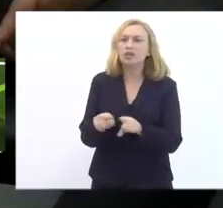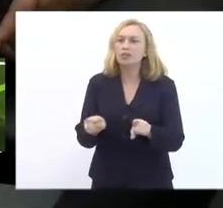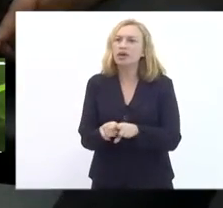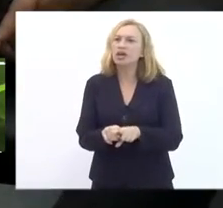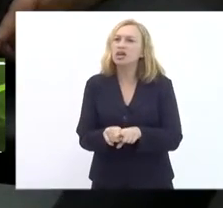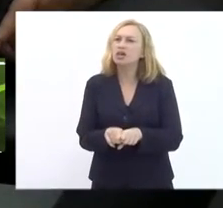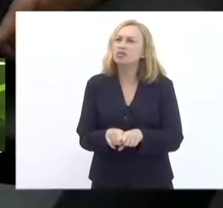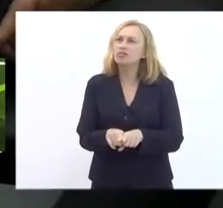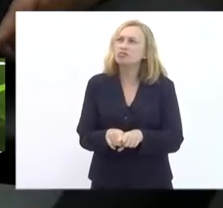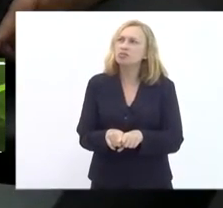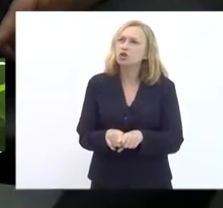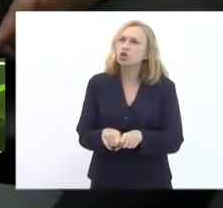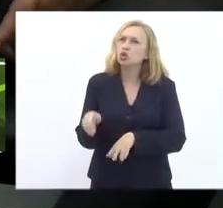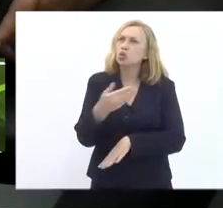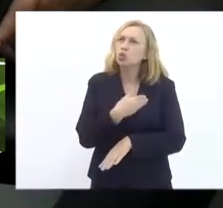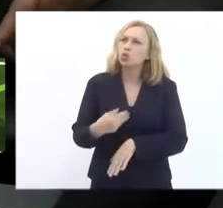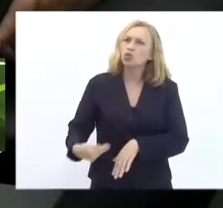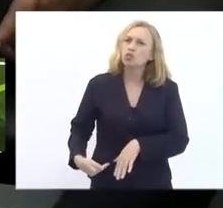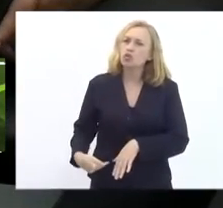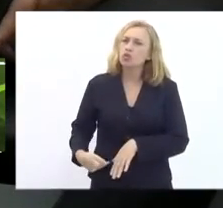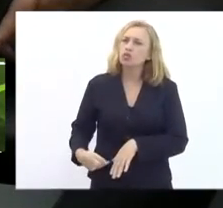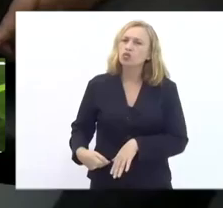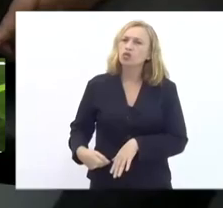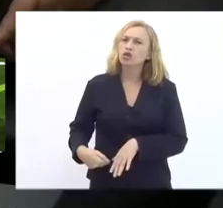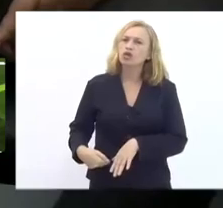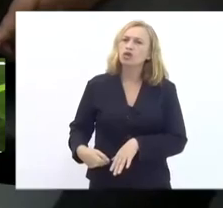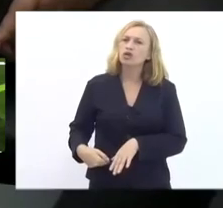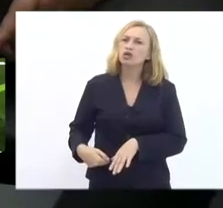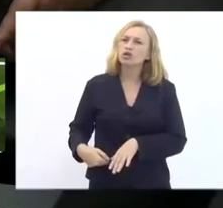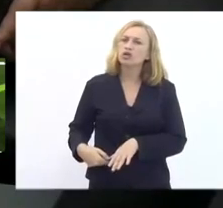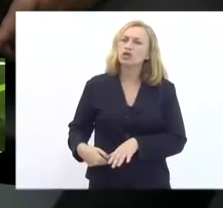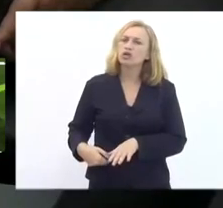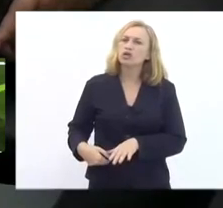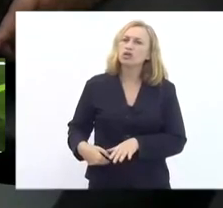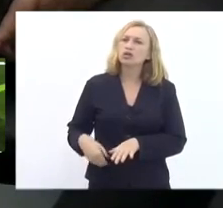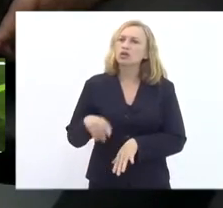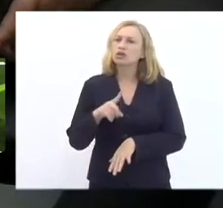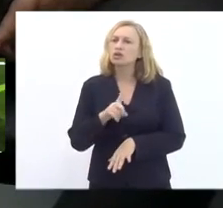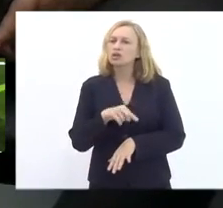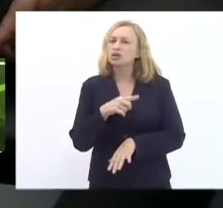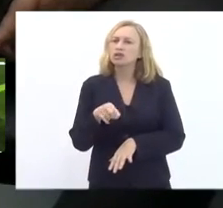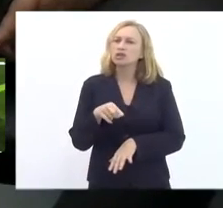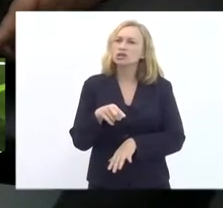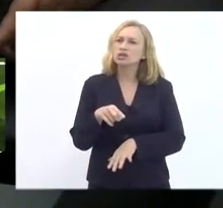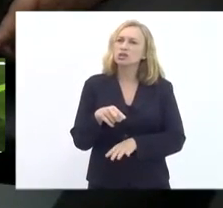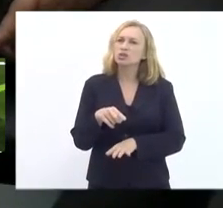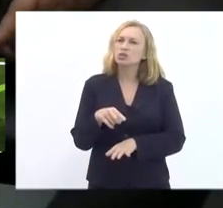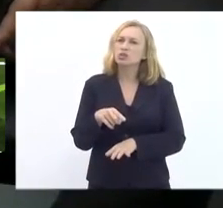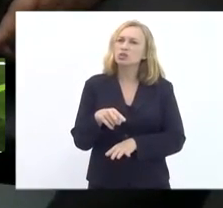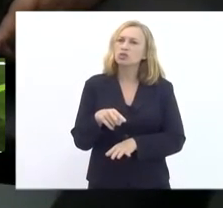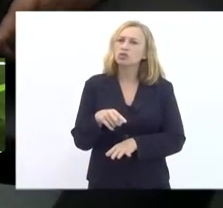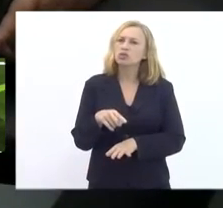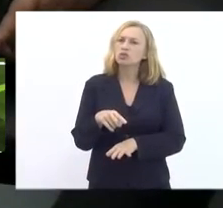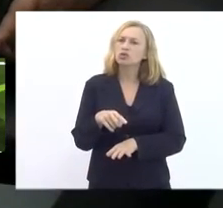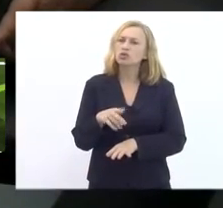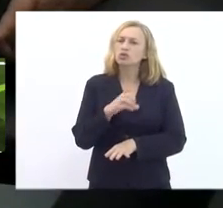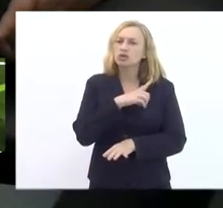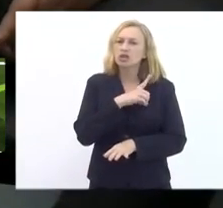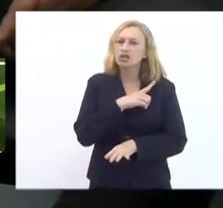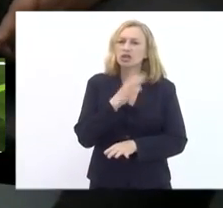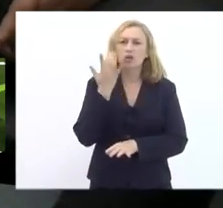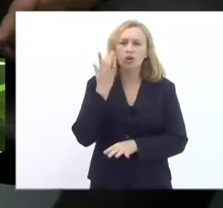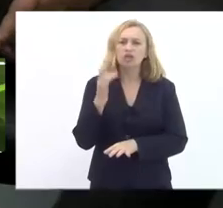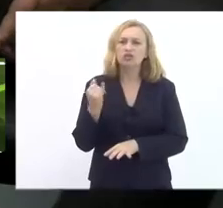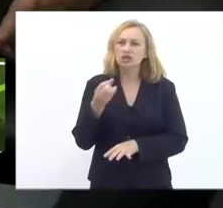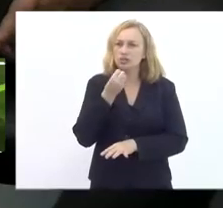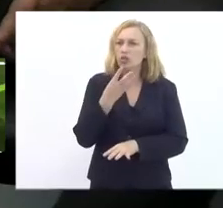que o governo vetou, e vetou especificamente na designação de uma delegacia. Então, acho que vai